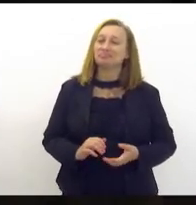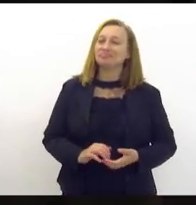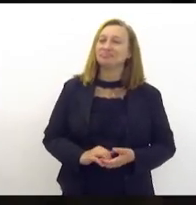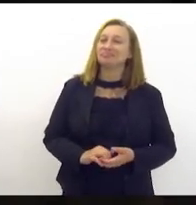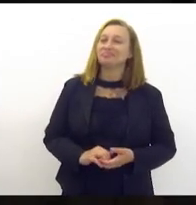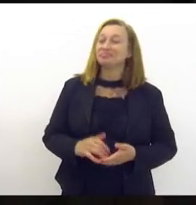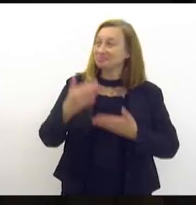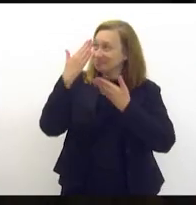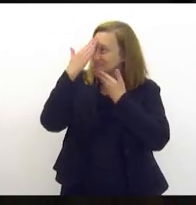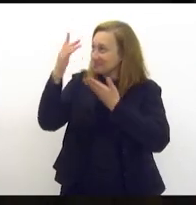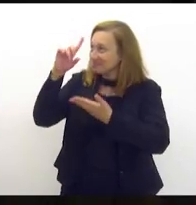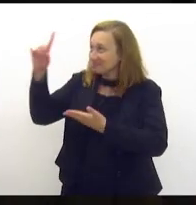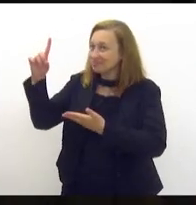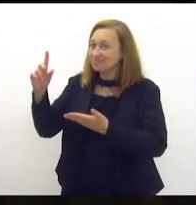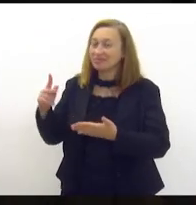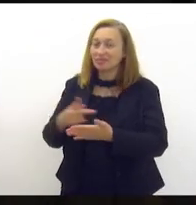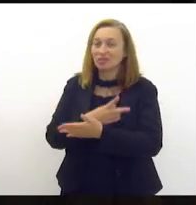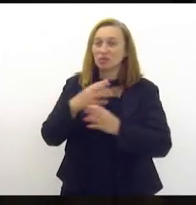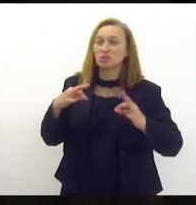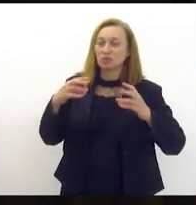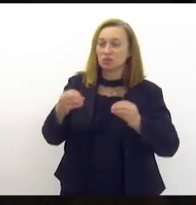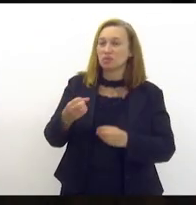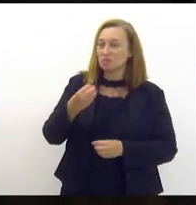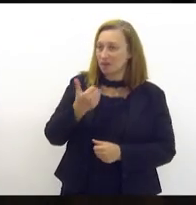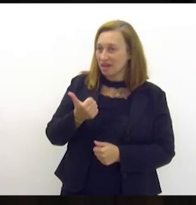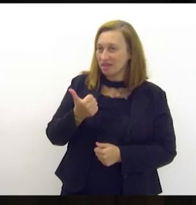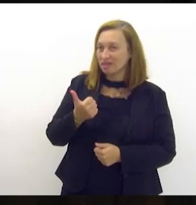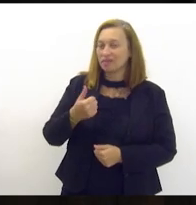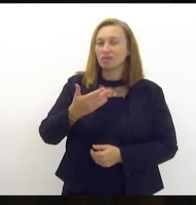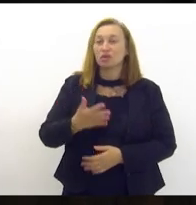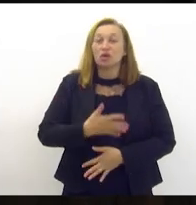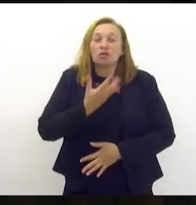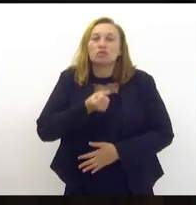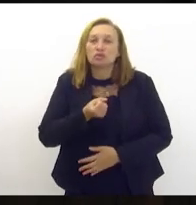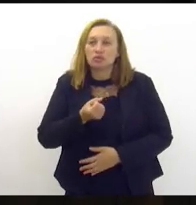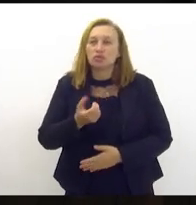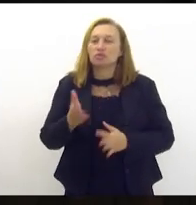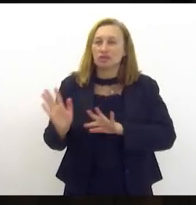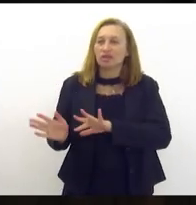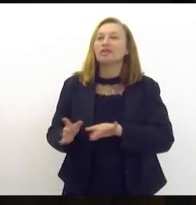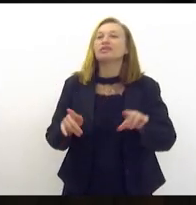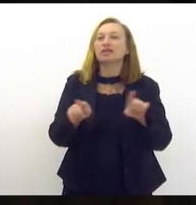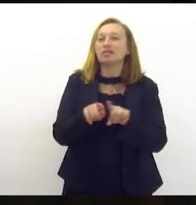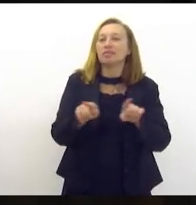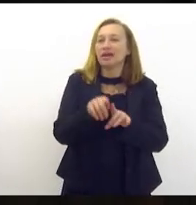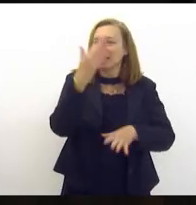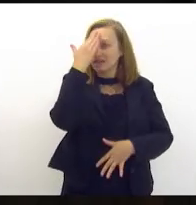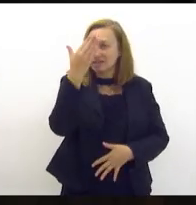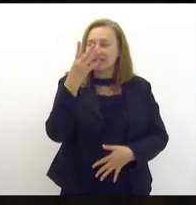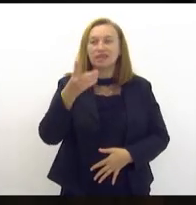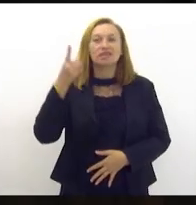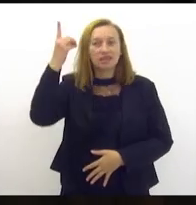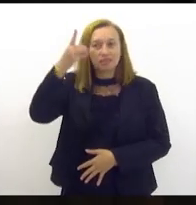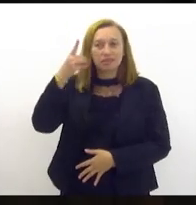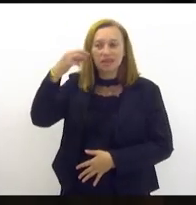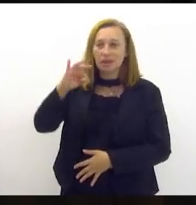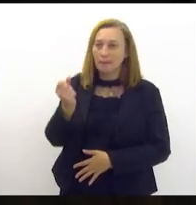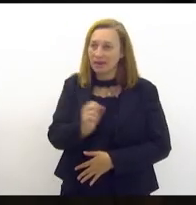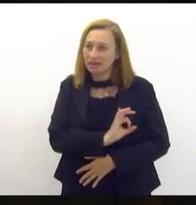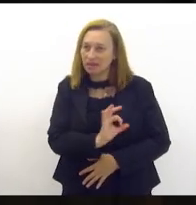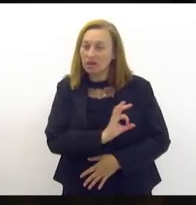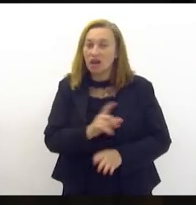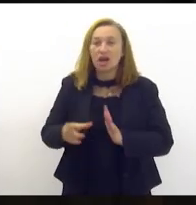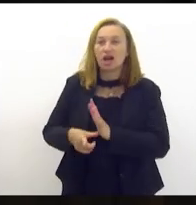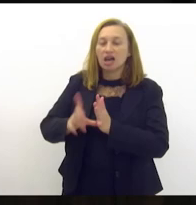a Deus correu tudo bem, Lucinha, susto passou. Agradecer aqui também publicamente a deputada Marta Rocha, que eu acho que antes